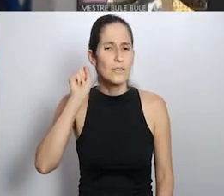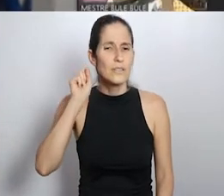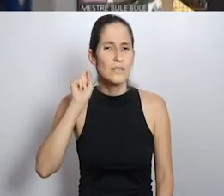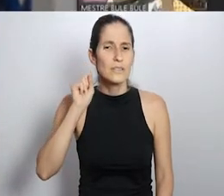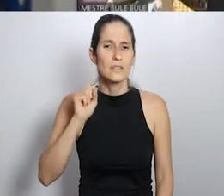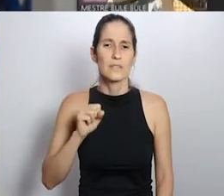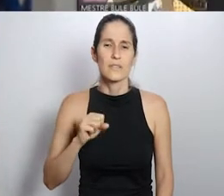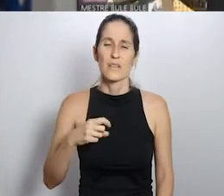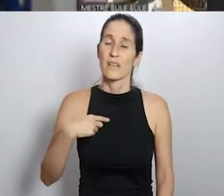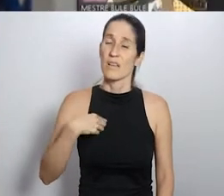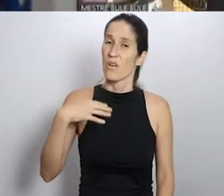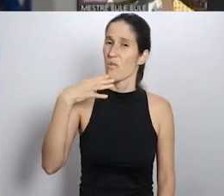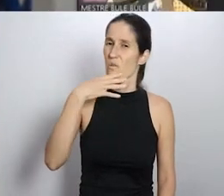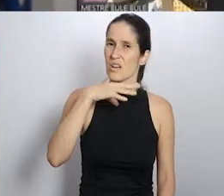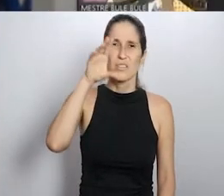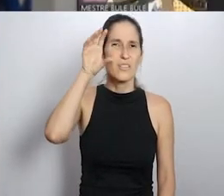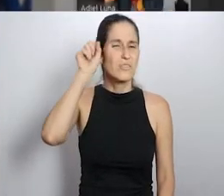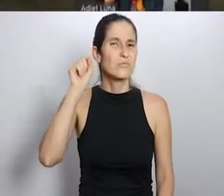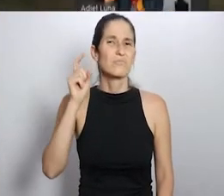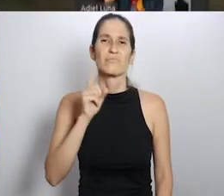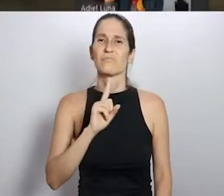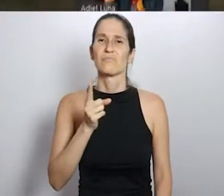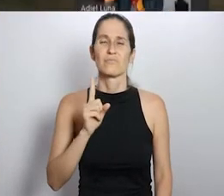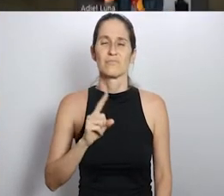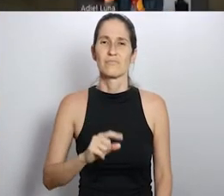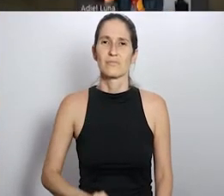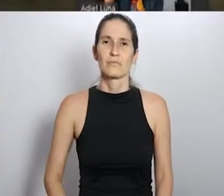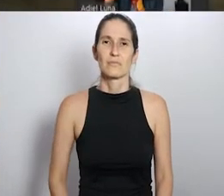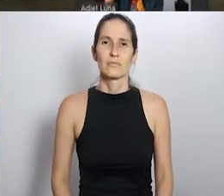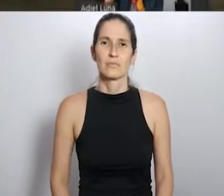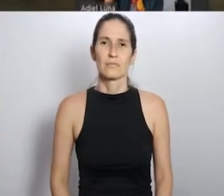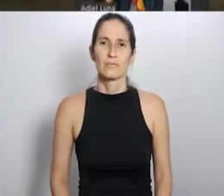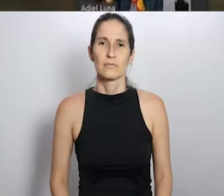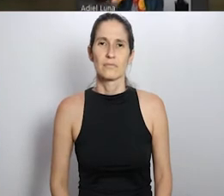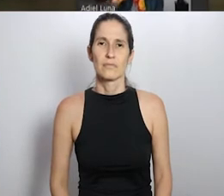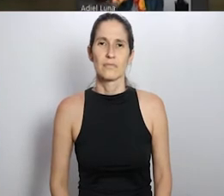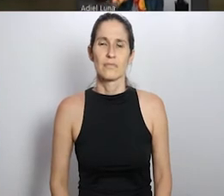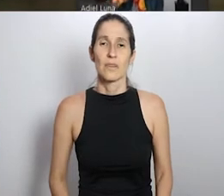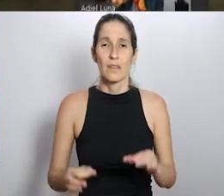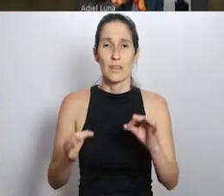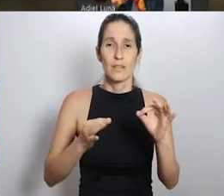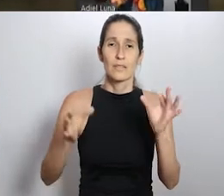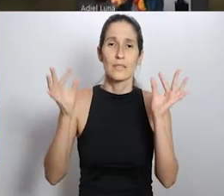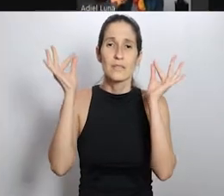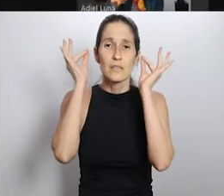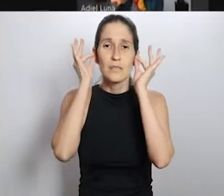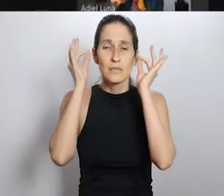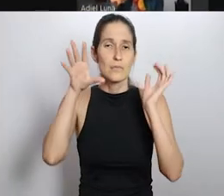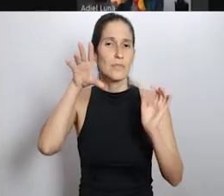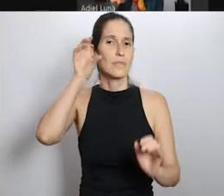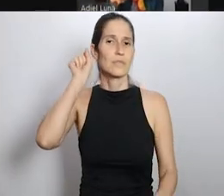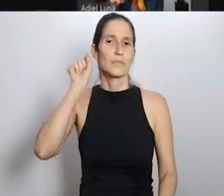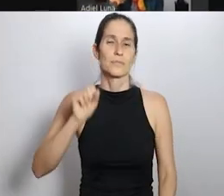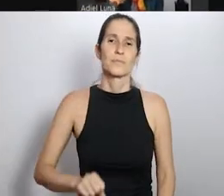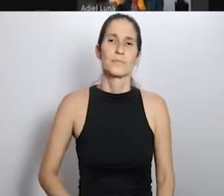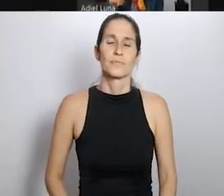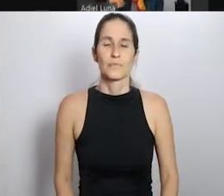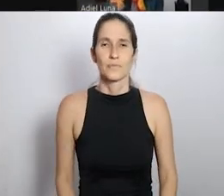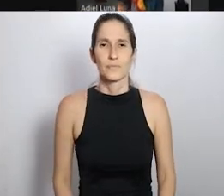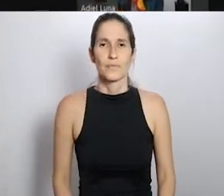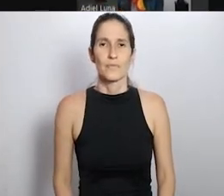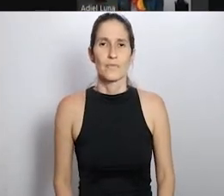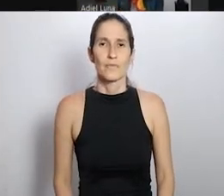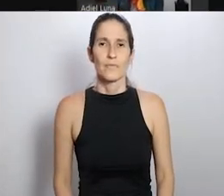Ela está ouvindo, será? Talvez ela não esteja ouvindo. Aí tá agora mutada. Ela está botando a ferramenta de